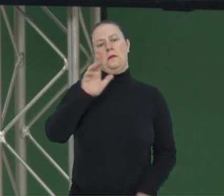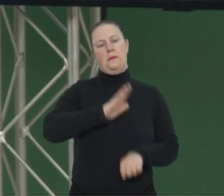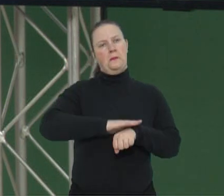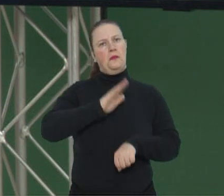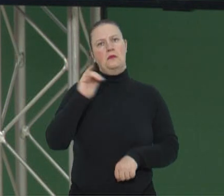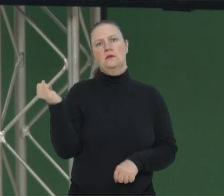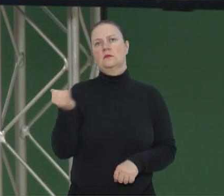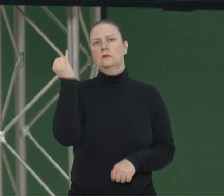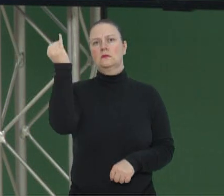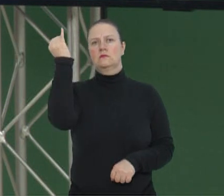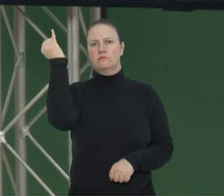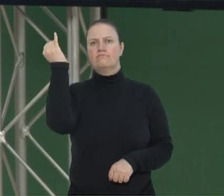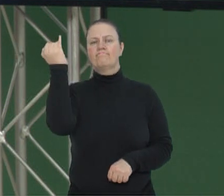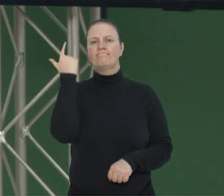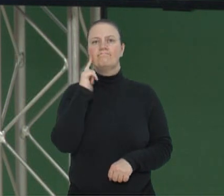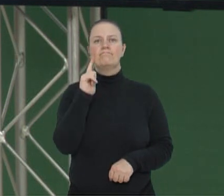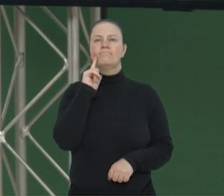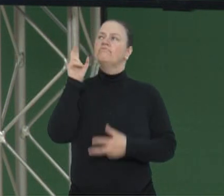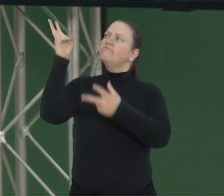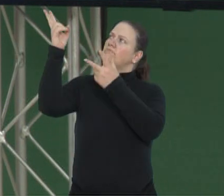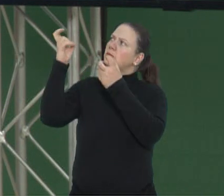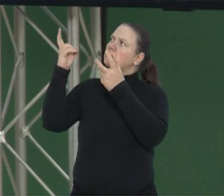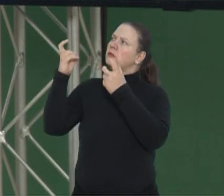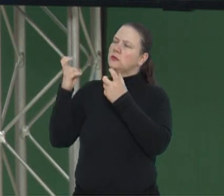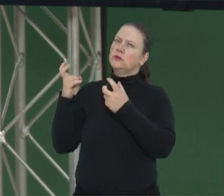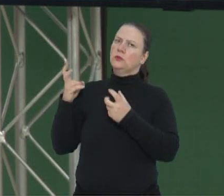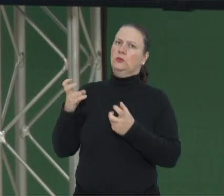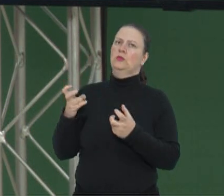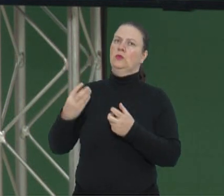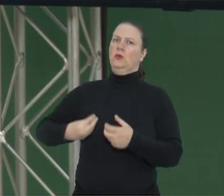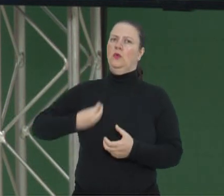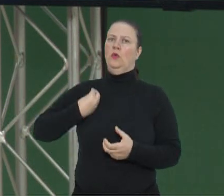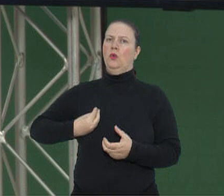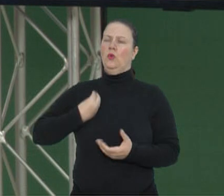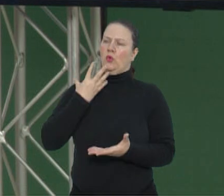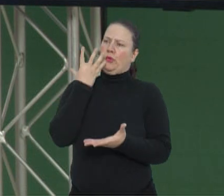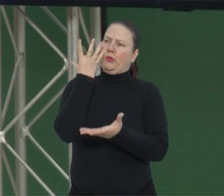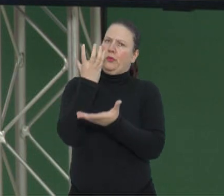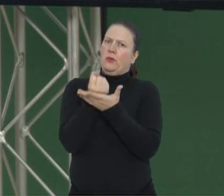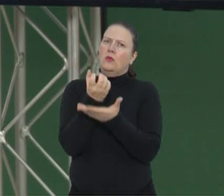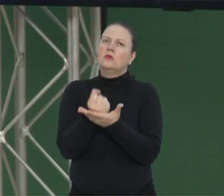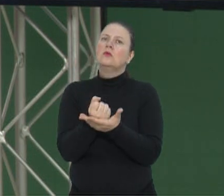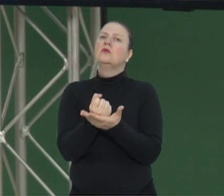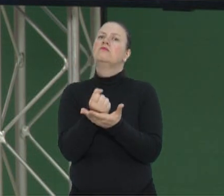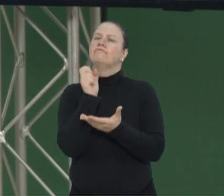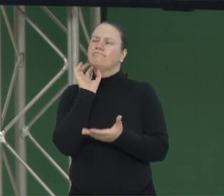importantes da literatura. Então dá para observar aí que ele era sim, né, um